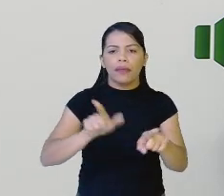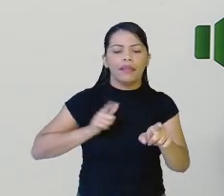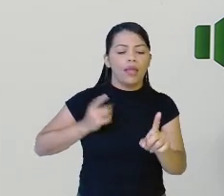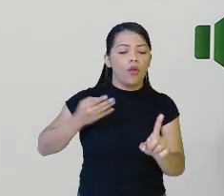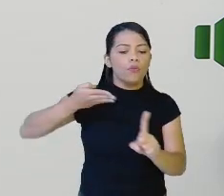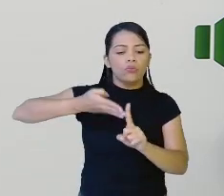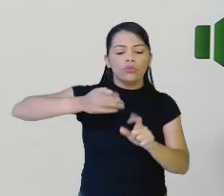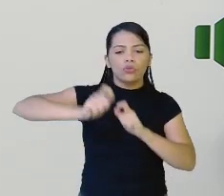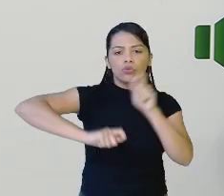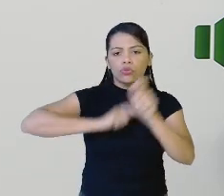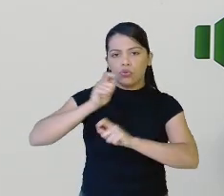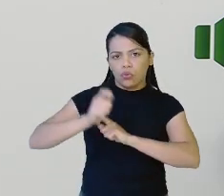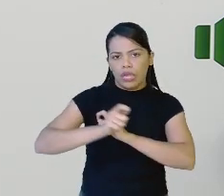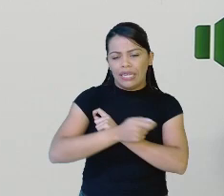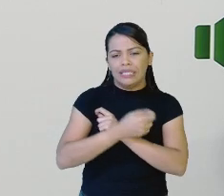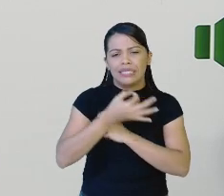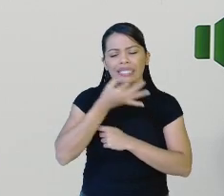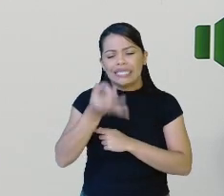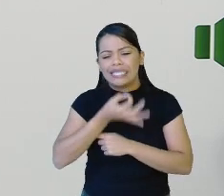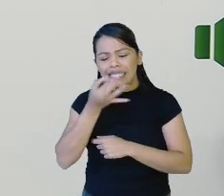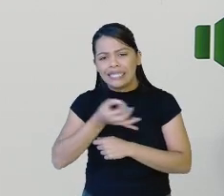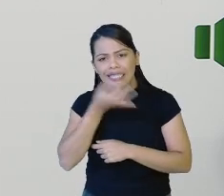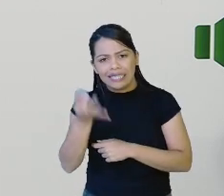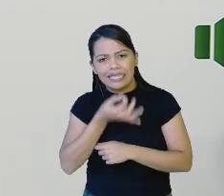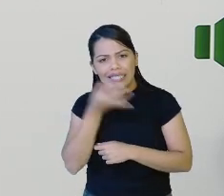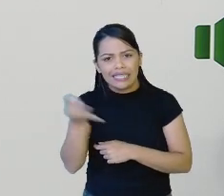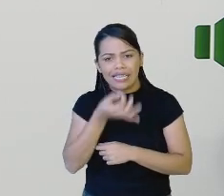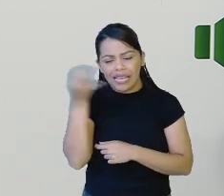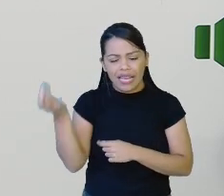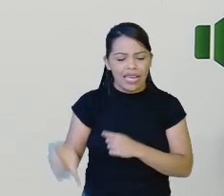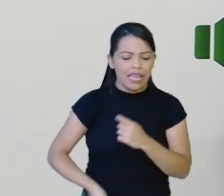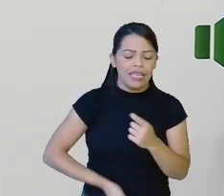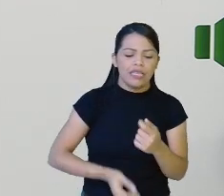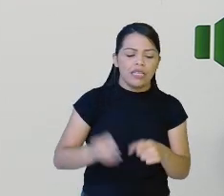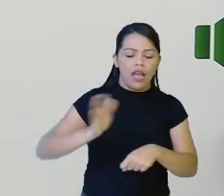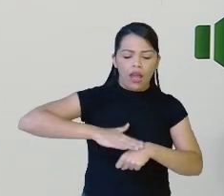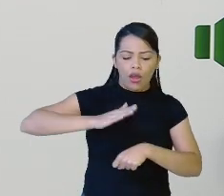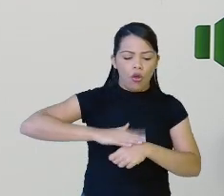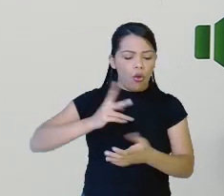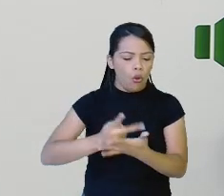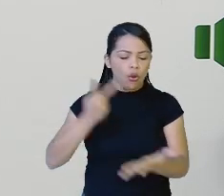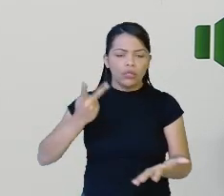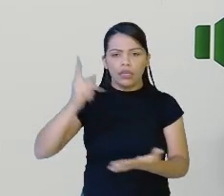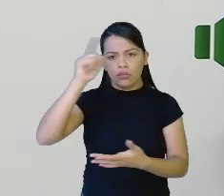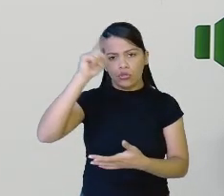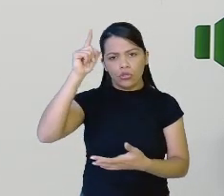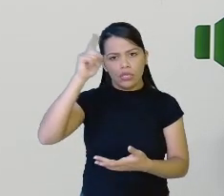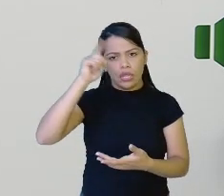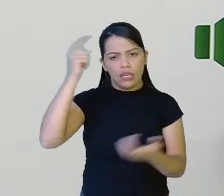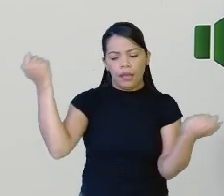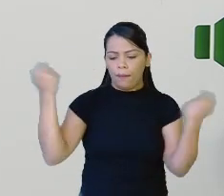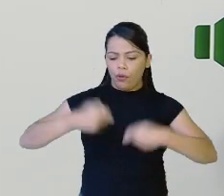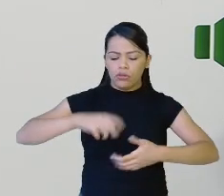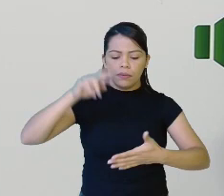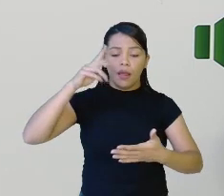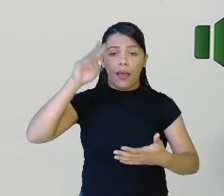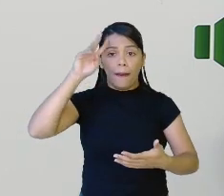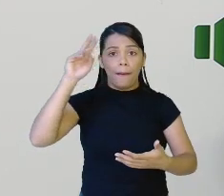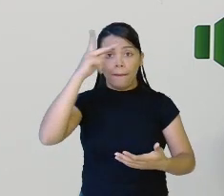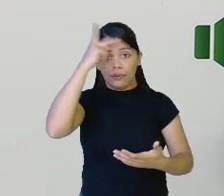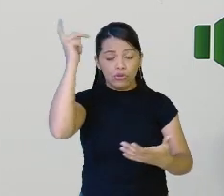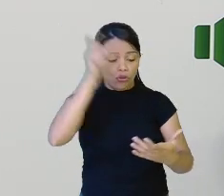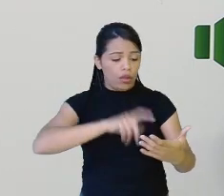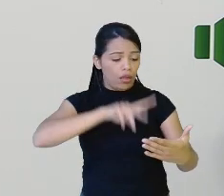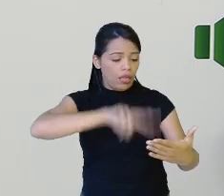crítica das situações cotidianas, possibilitando ao leitor uma reflexão